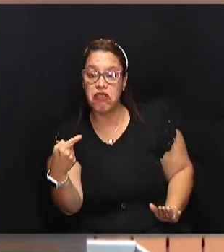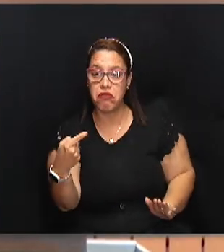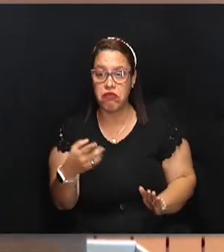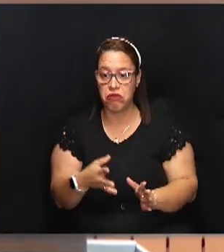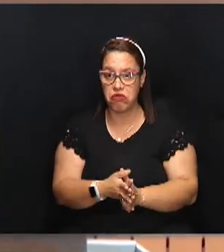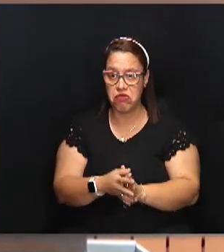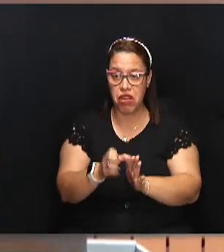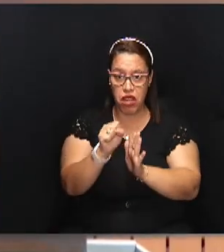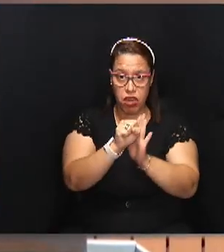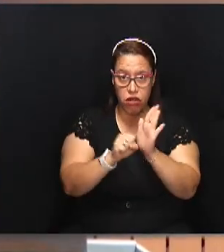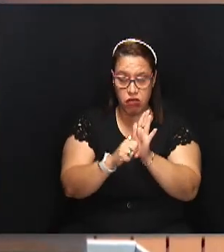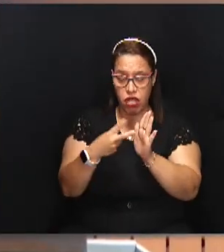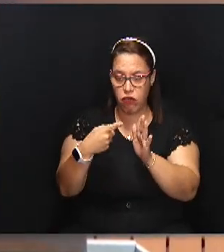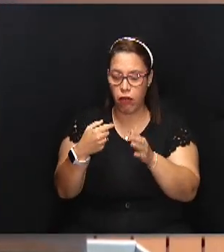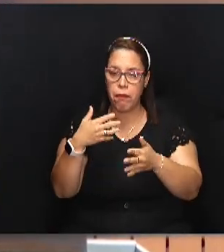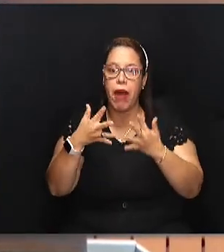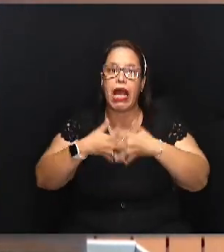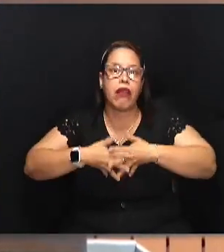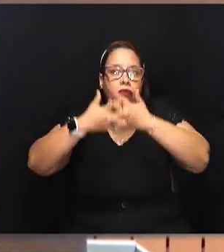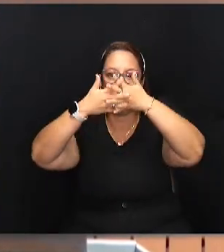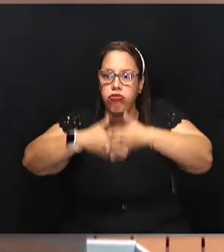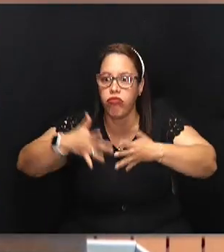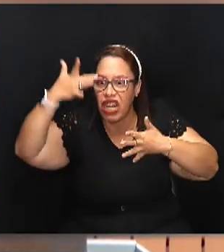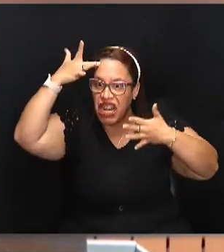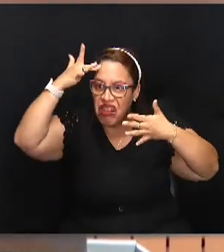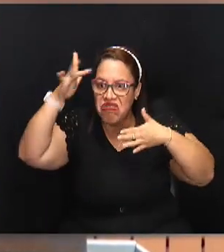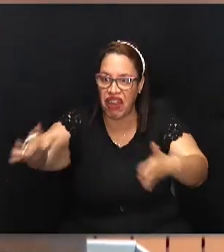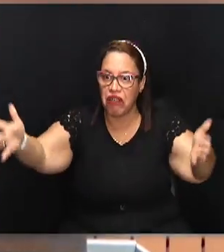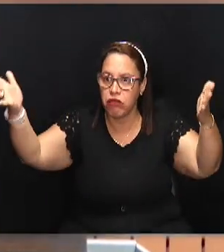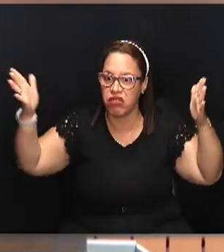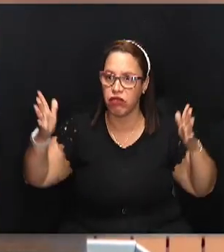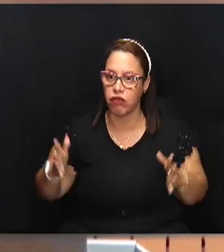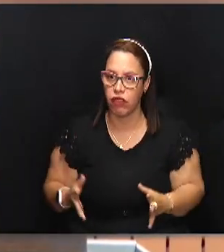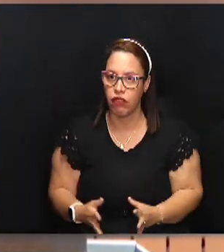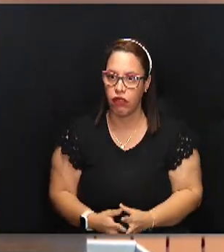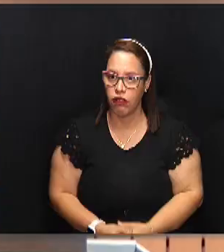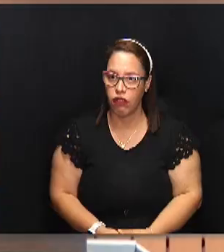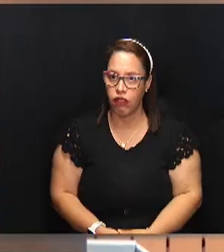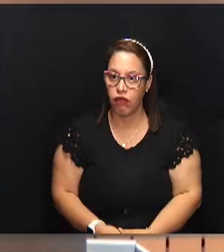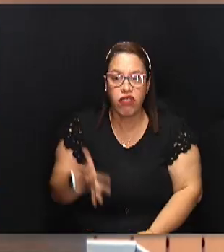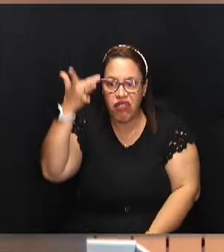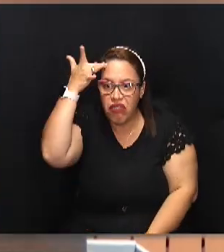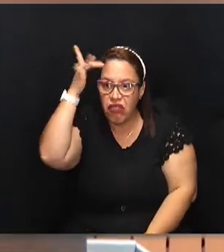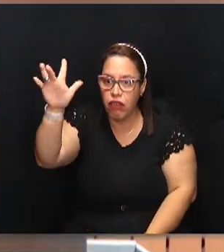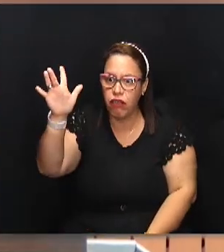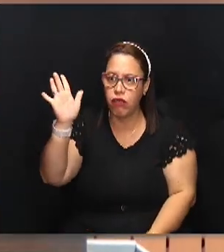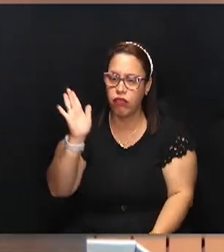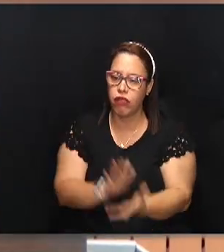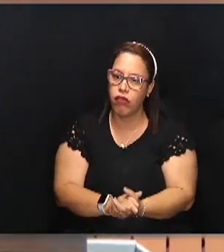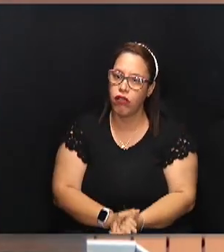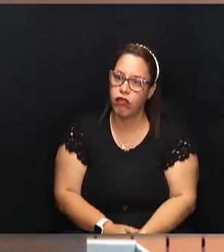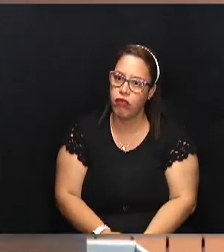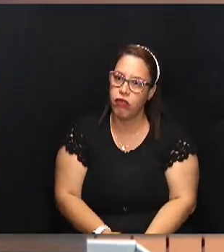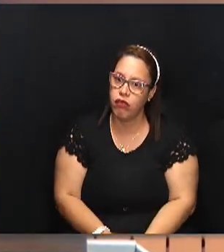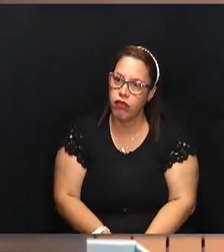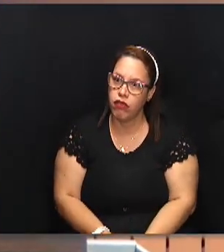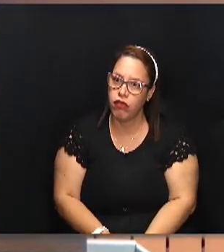século XXI, mas é uma bagunça que ninguém entende. Ninguém entende essas bagunças.